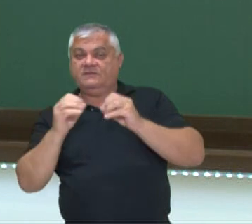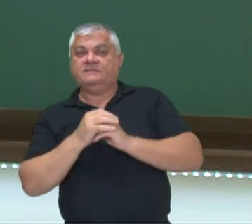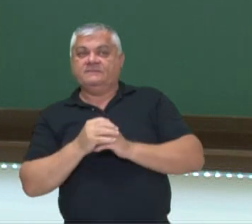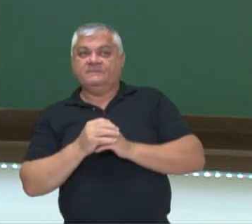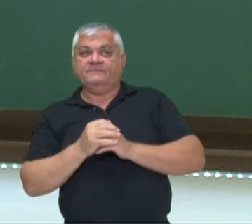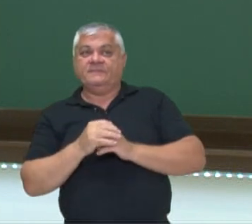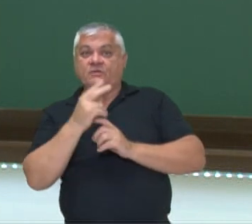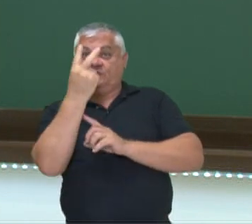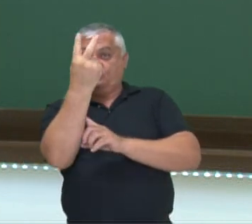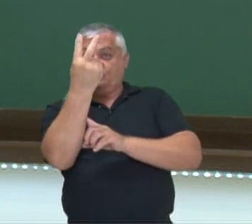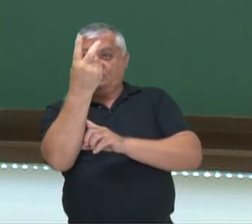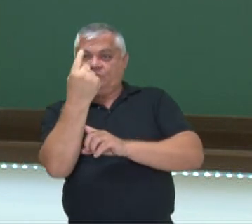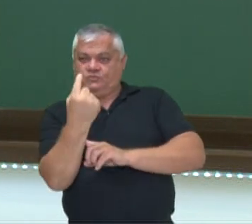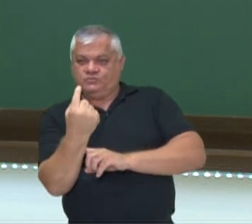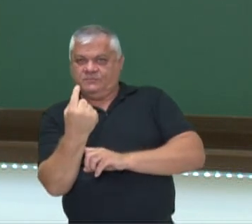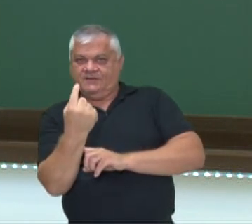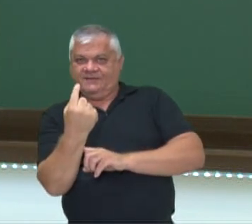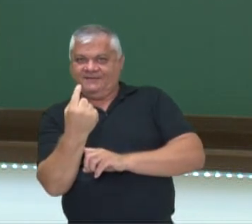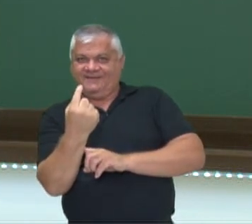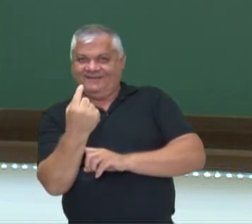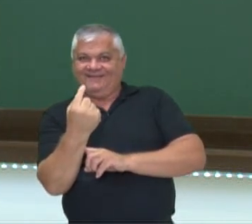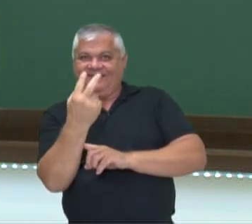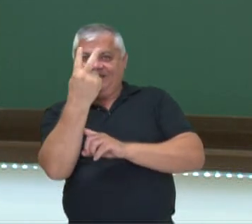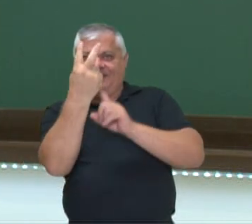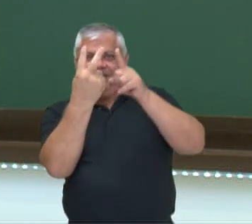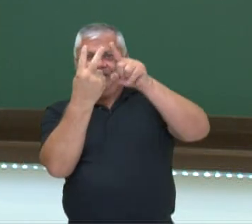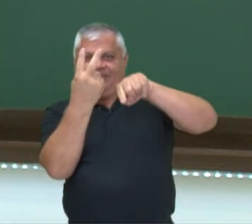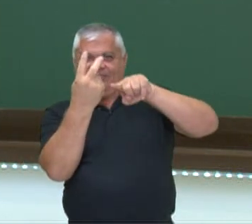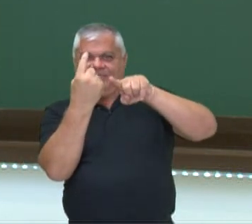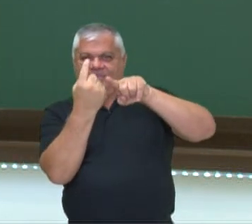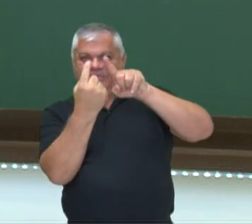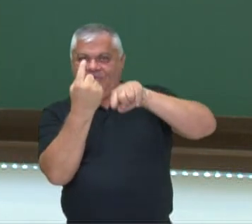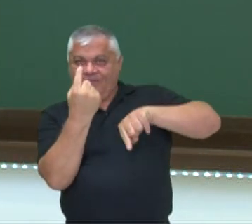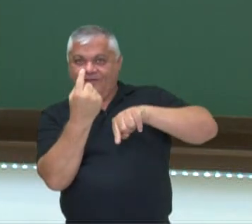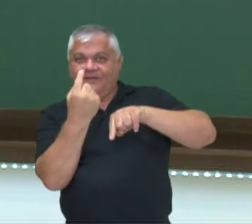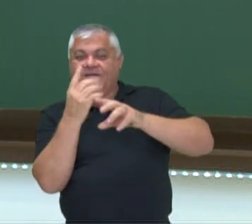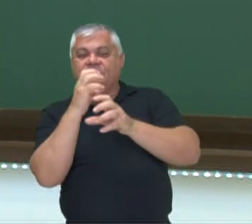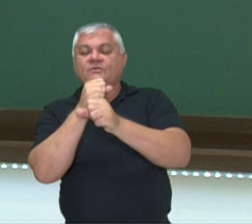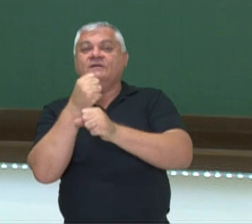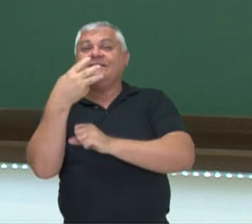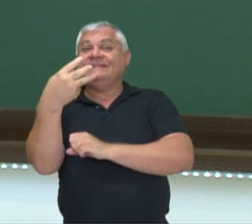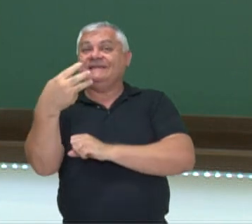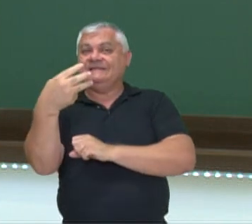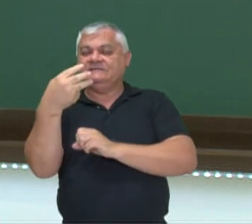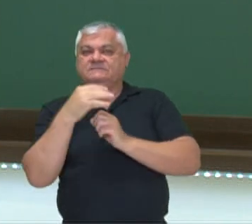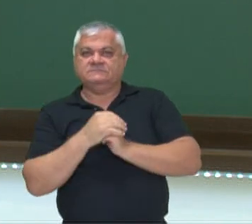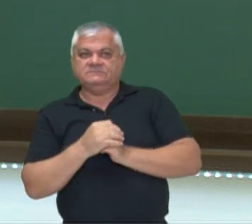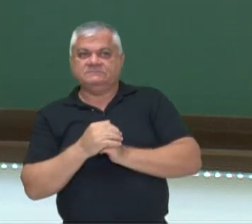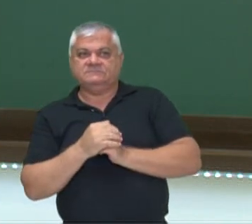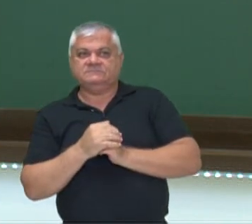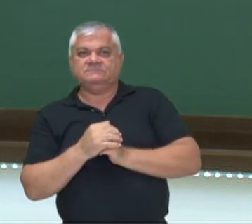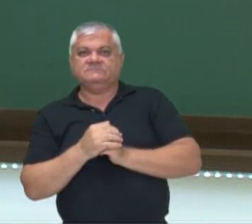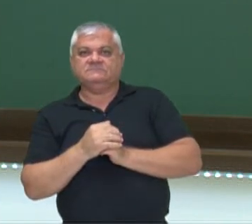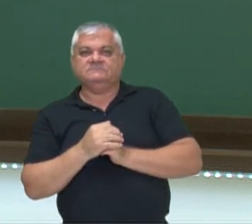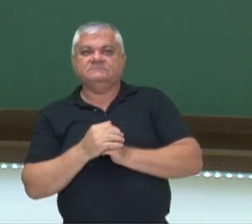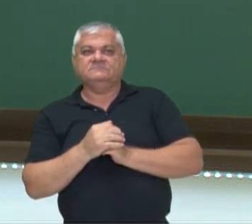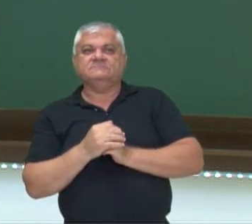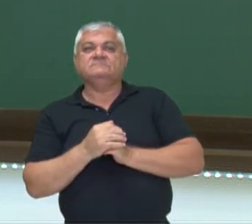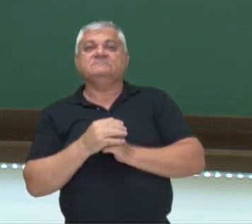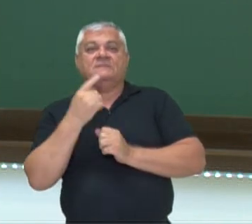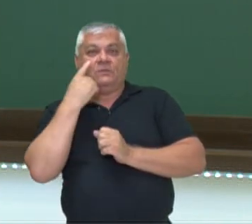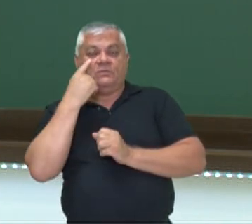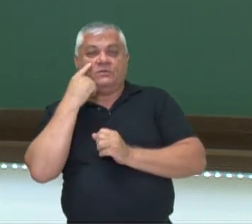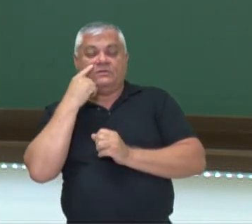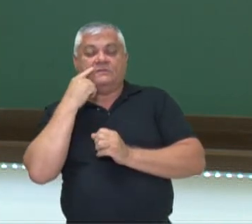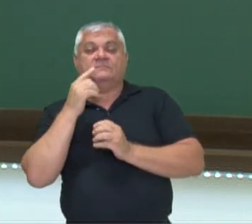decimais, aqui eu tenho uma casa decimal. O meu total vai ser quantas casas decimais? Três casas decimais. Tá? Da